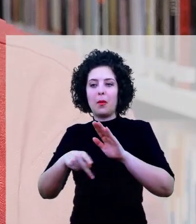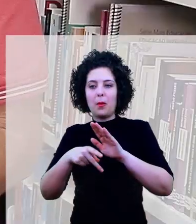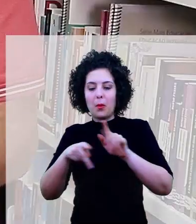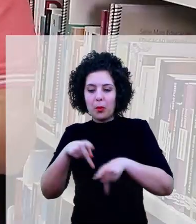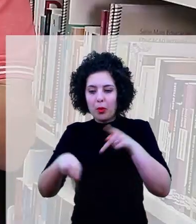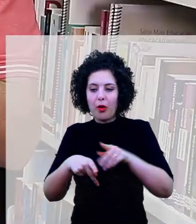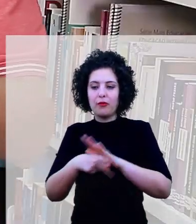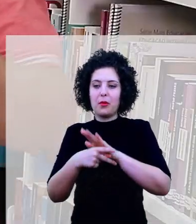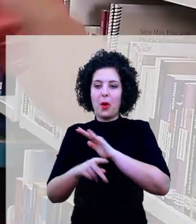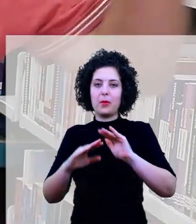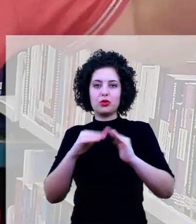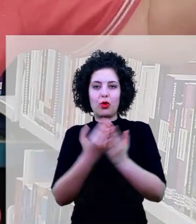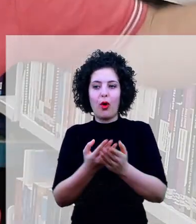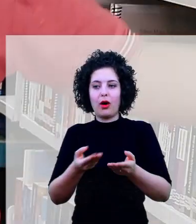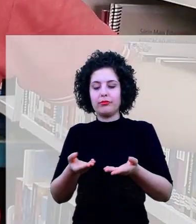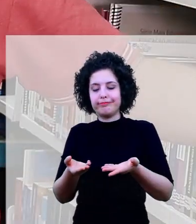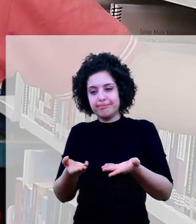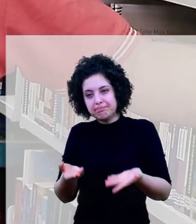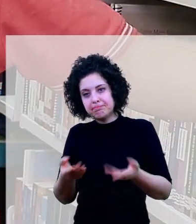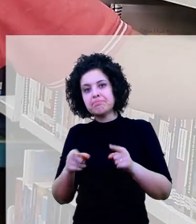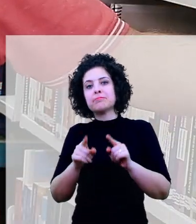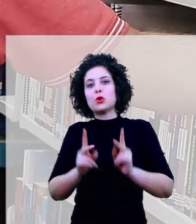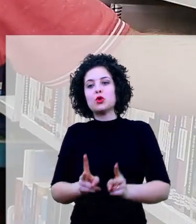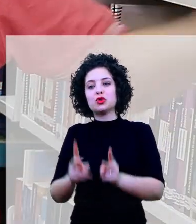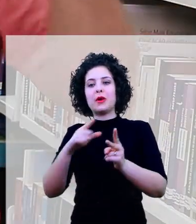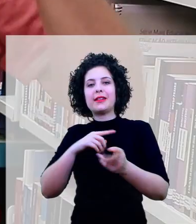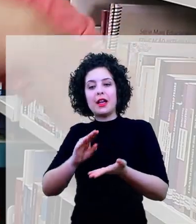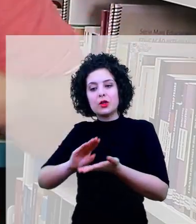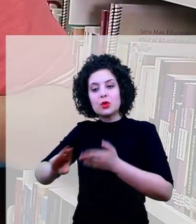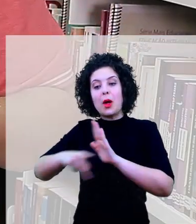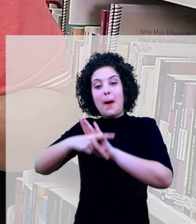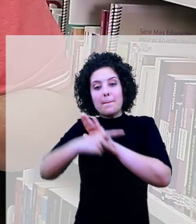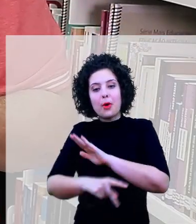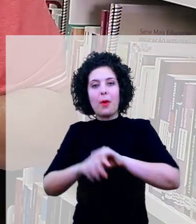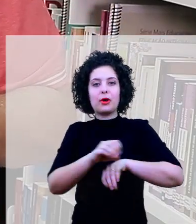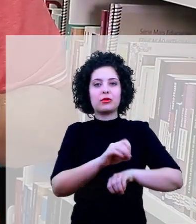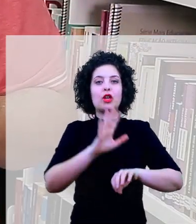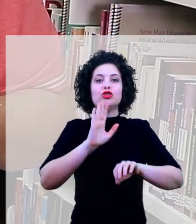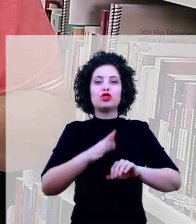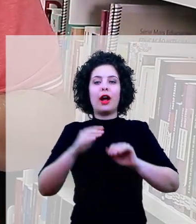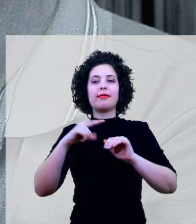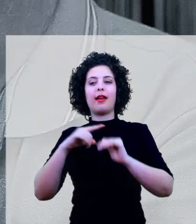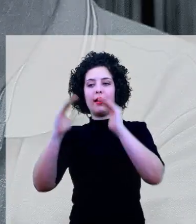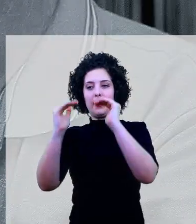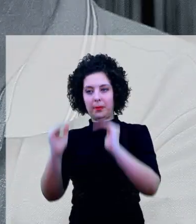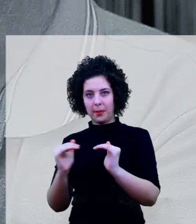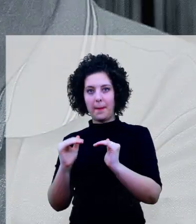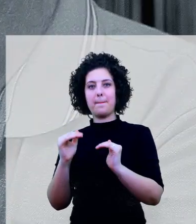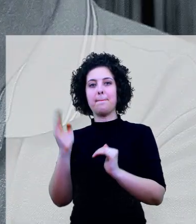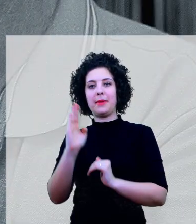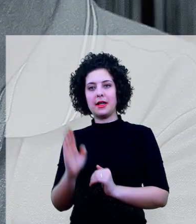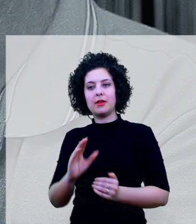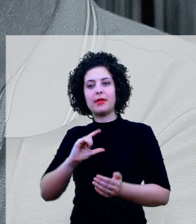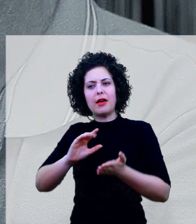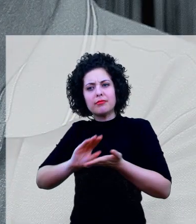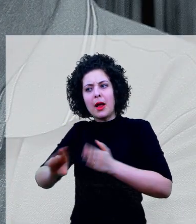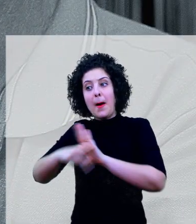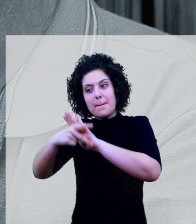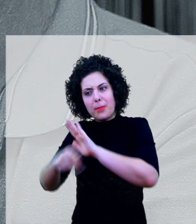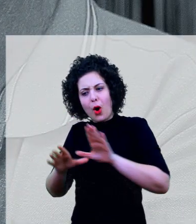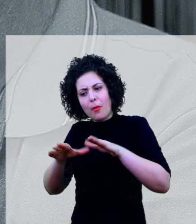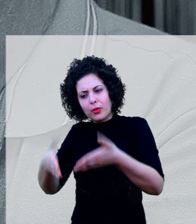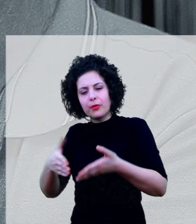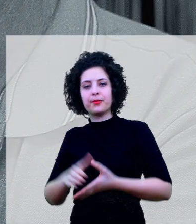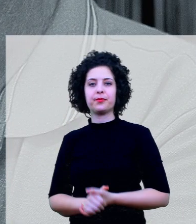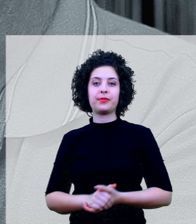apenas. E você preservaria os recursos da educação que já são subfinanciados no Brasil. 4. As contratações